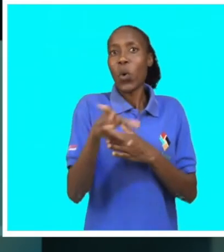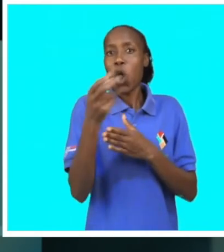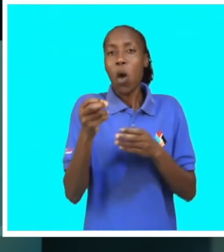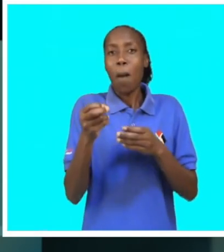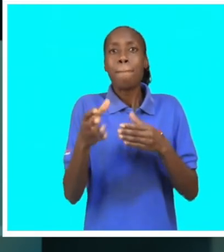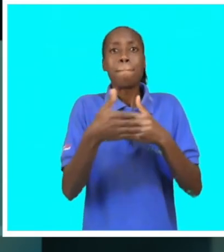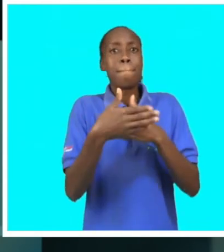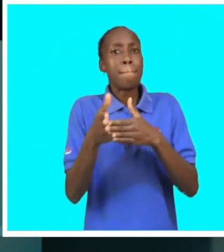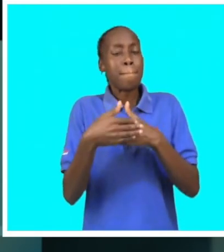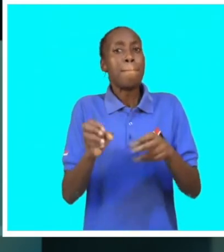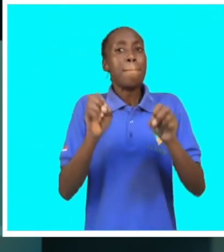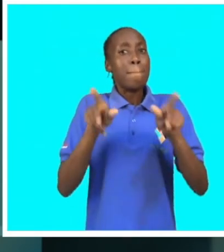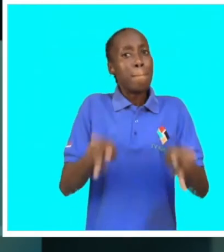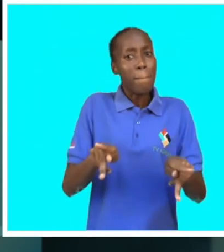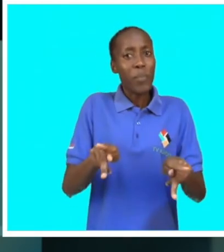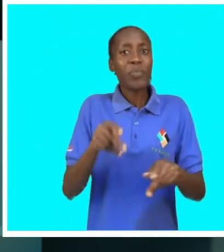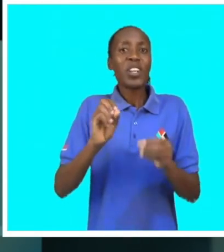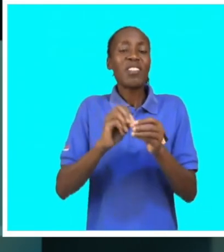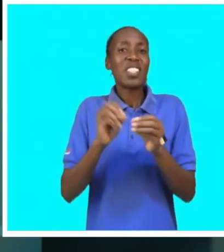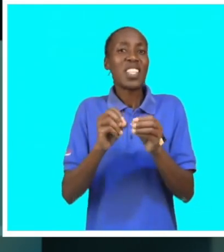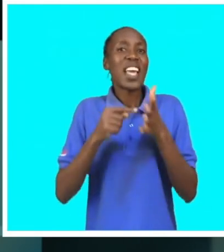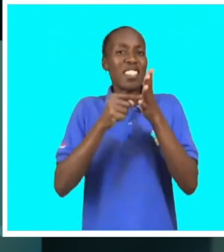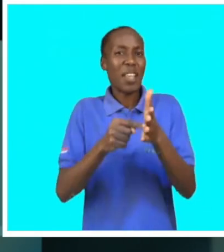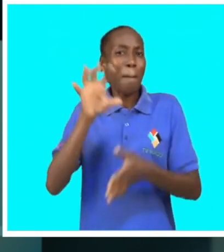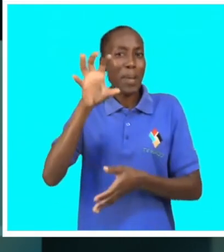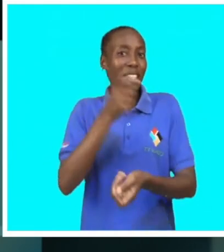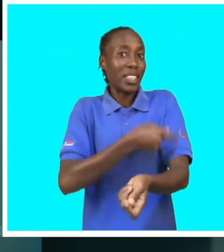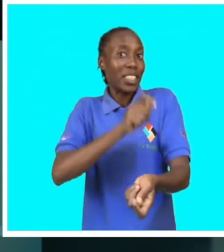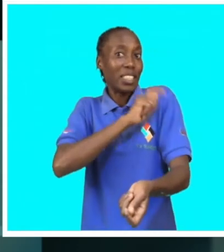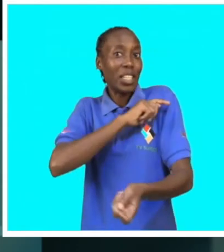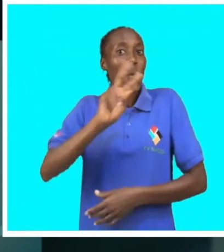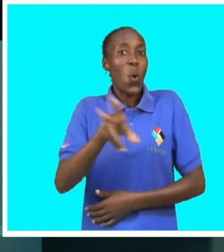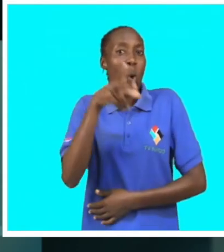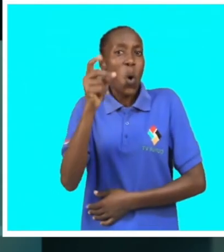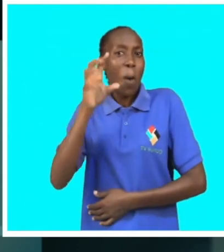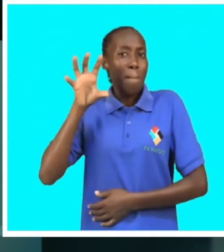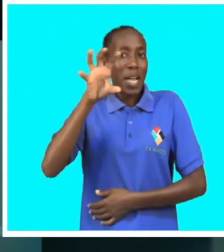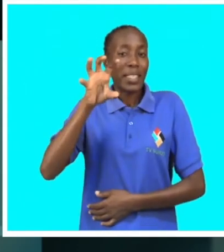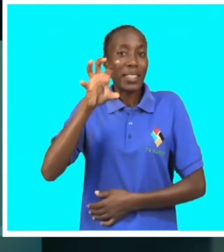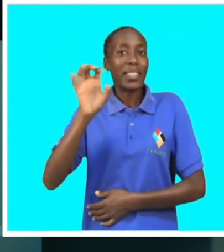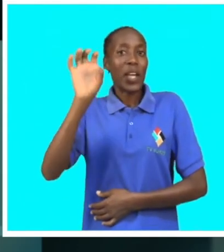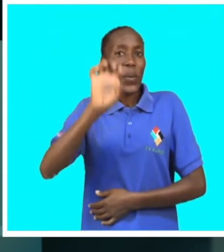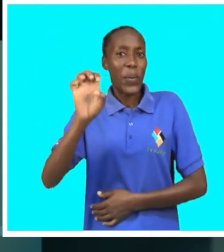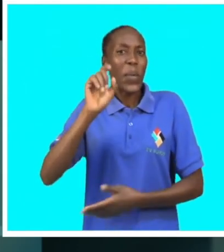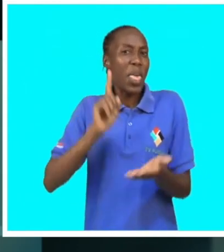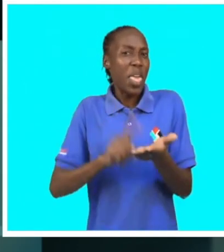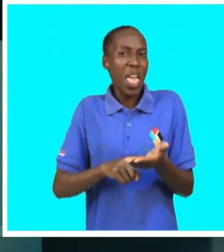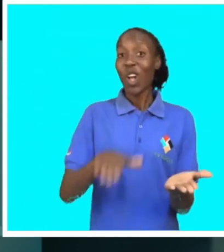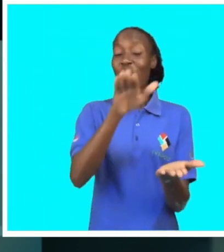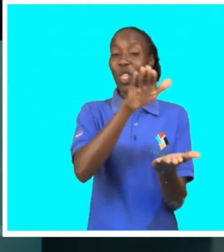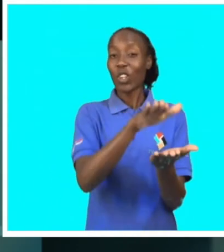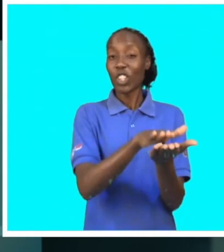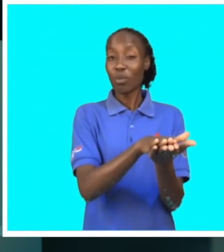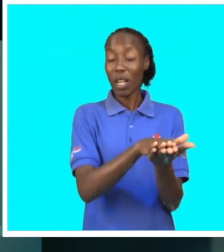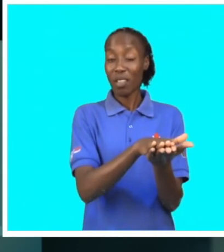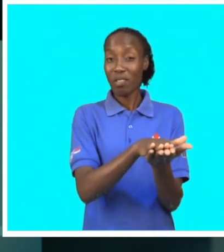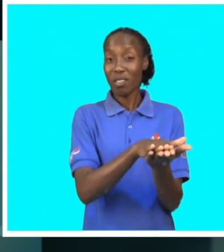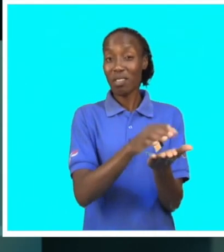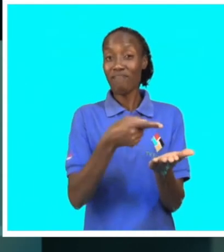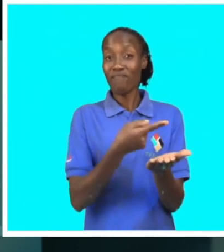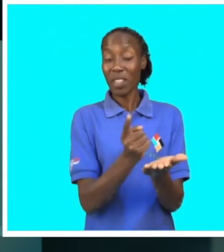nem que sejam da segunda divisão, por exemplo, da Espanha e de outros países da Europa. É uma mais-valia para os futebolistas nacionais. Será um